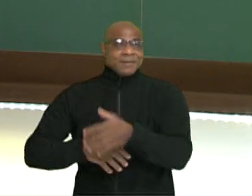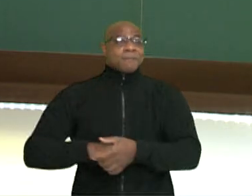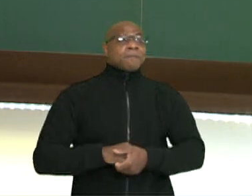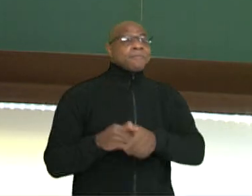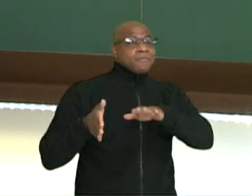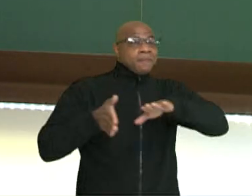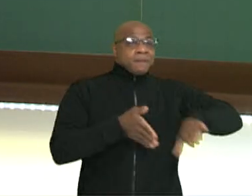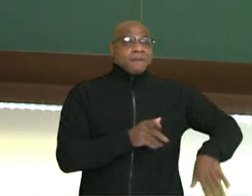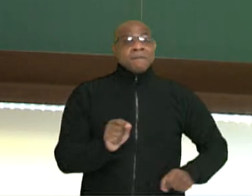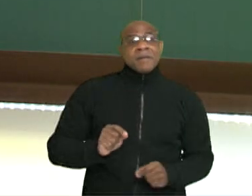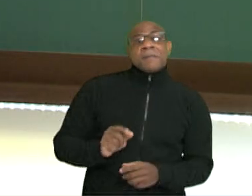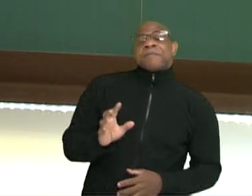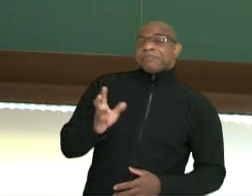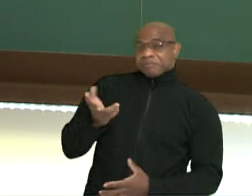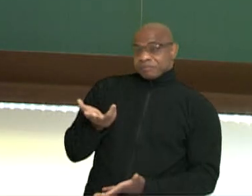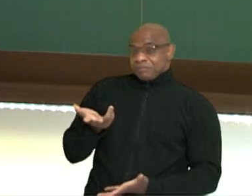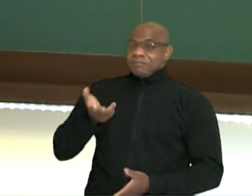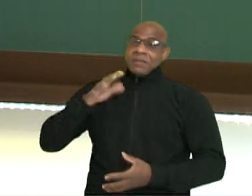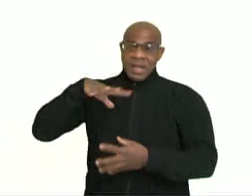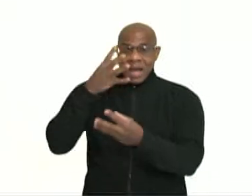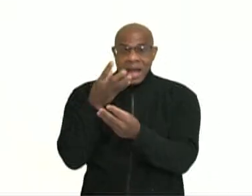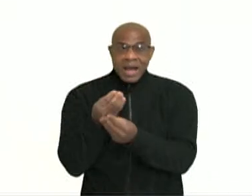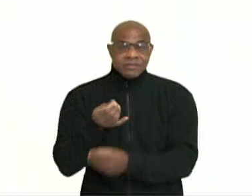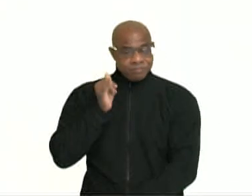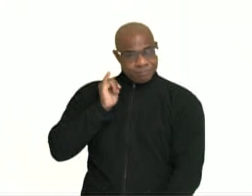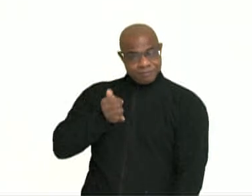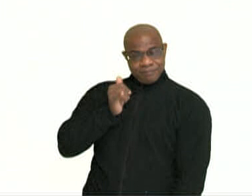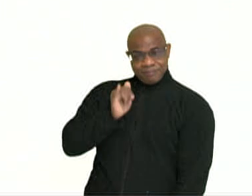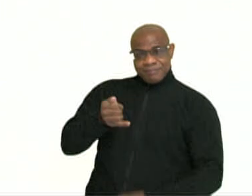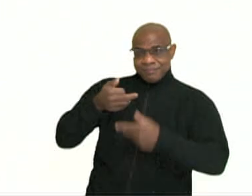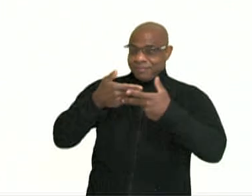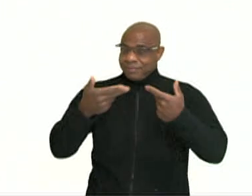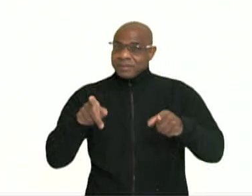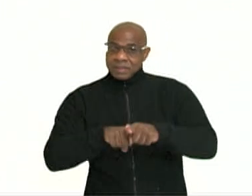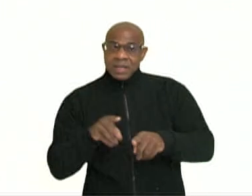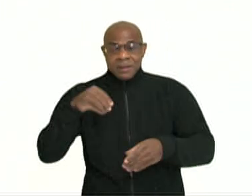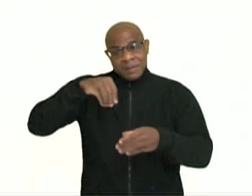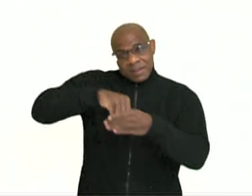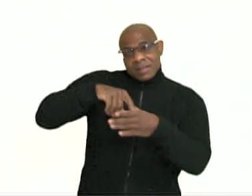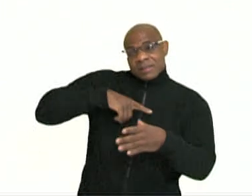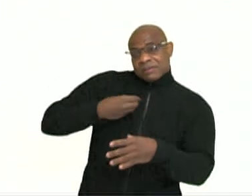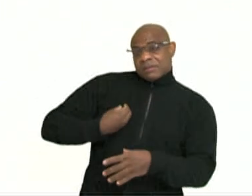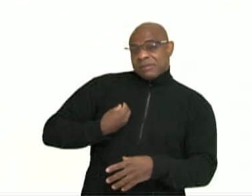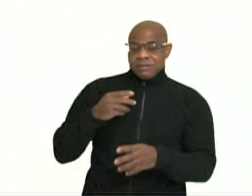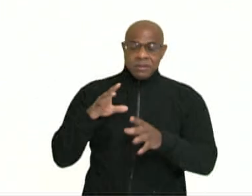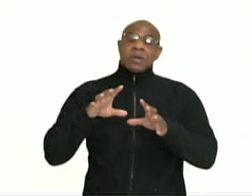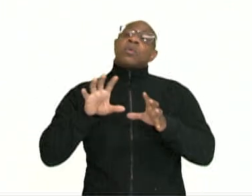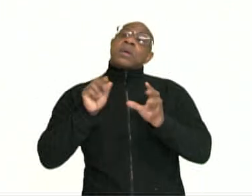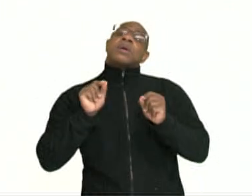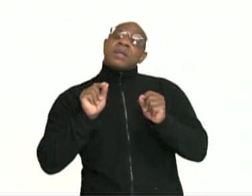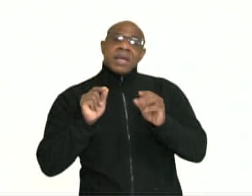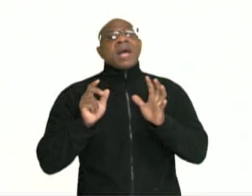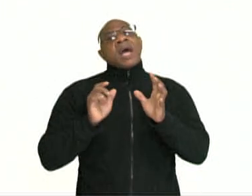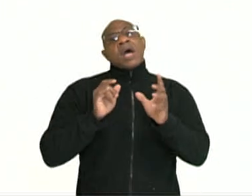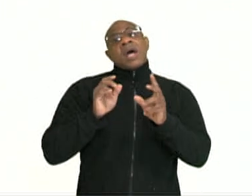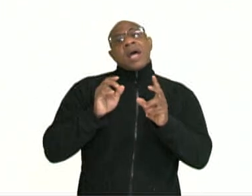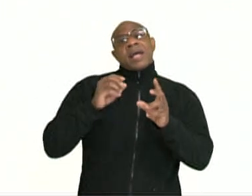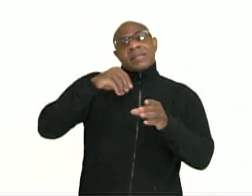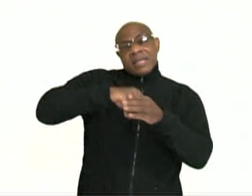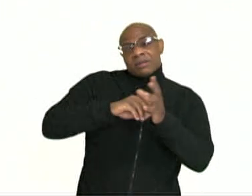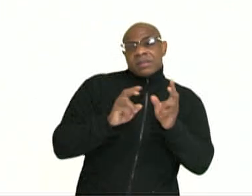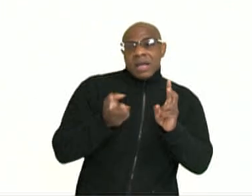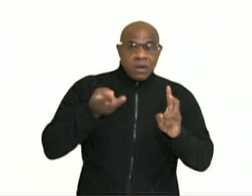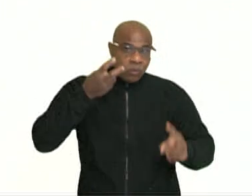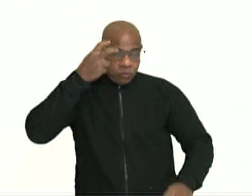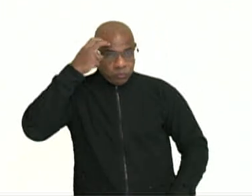de contar histórias é bem comum e está presente em diversas culturas, A contação de história é muito presente em diversas